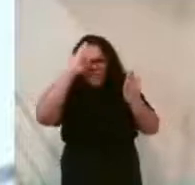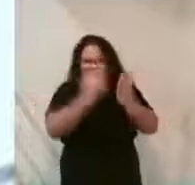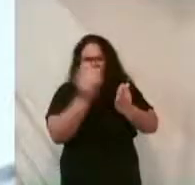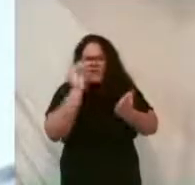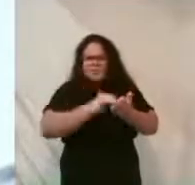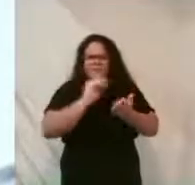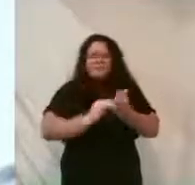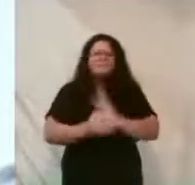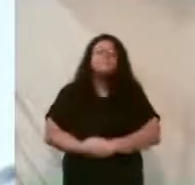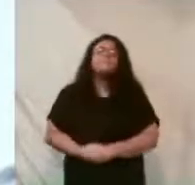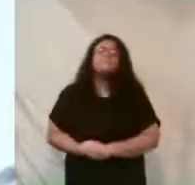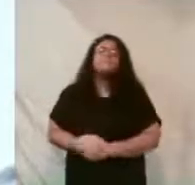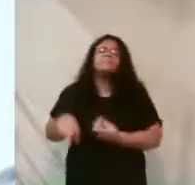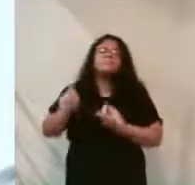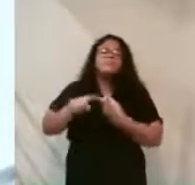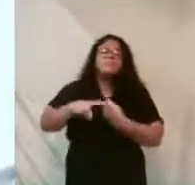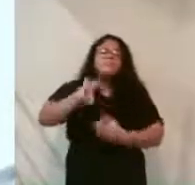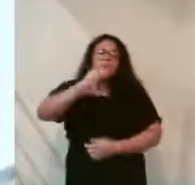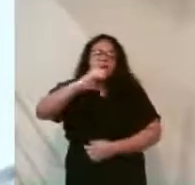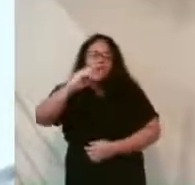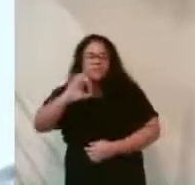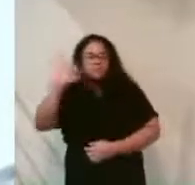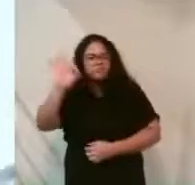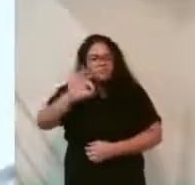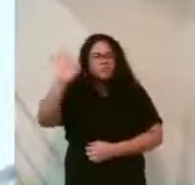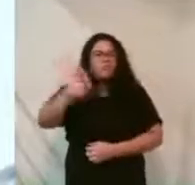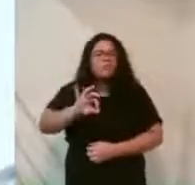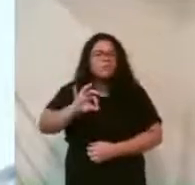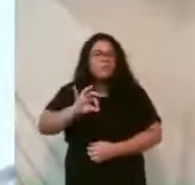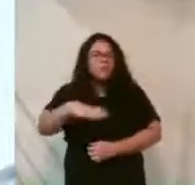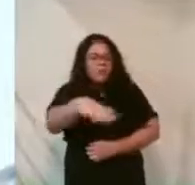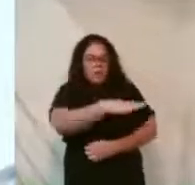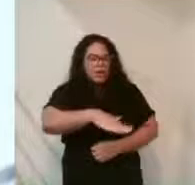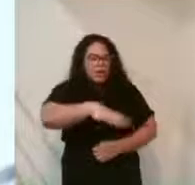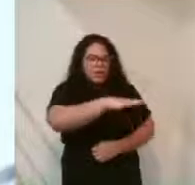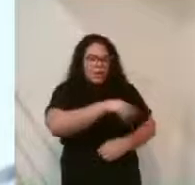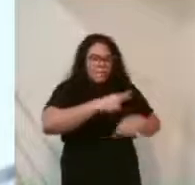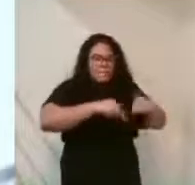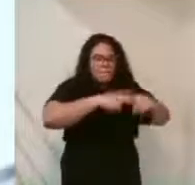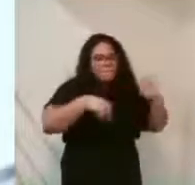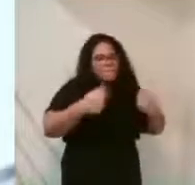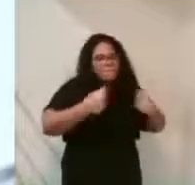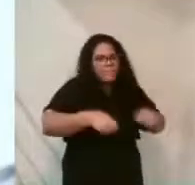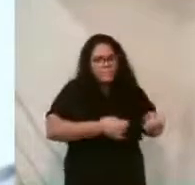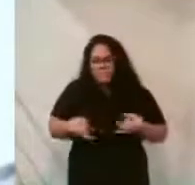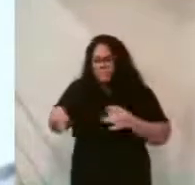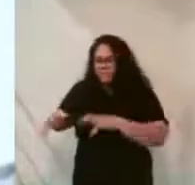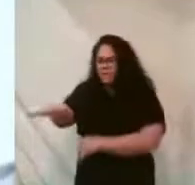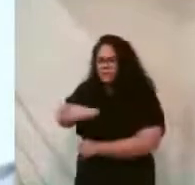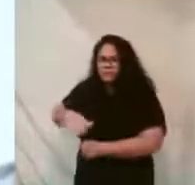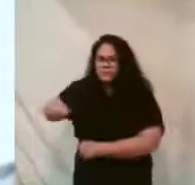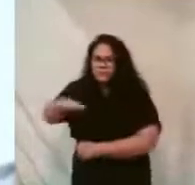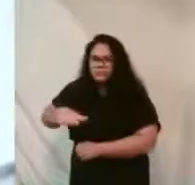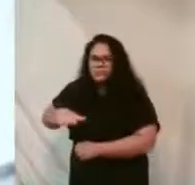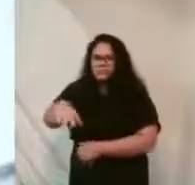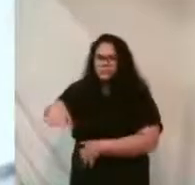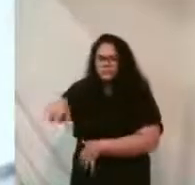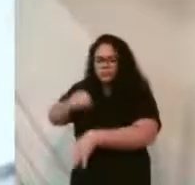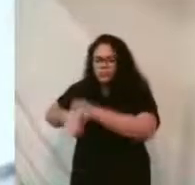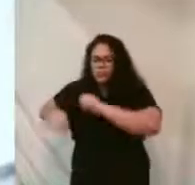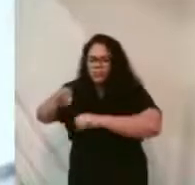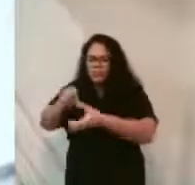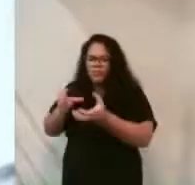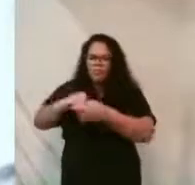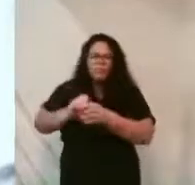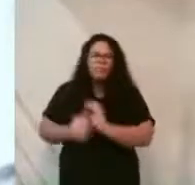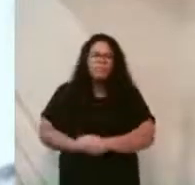50% das vendas dos recicláveis da usina tem que ser destinado à cooperativa de catadores. 30% de todo o crédito de logística reversa tem que ser destinado à cooperativa de catadores.